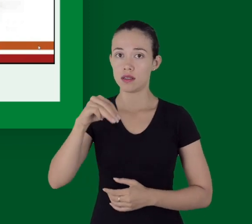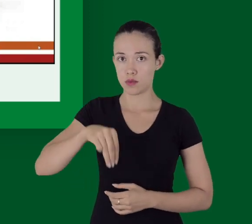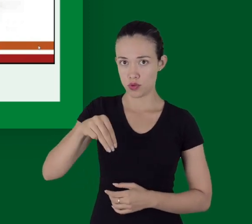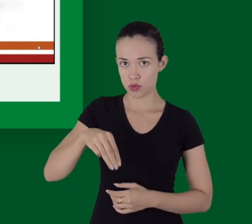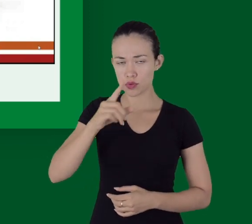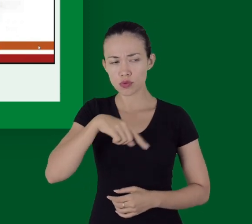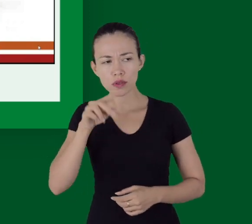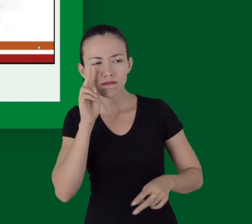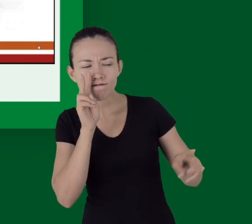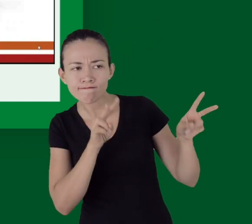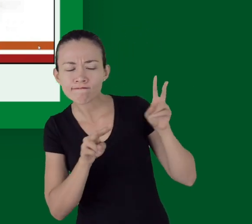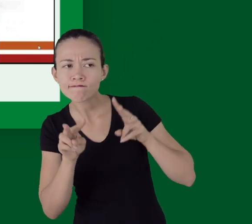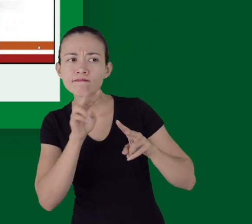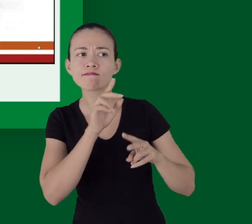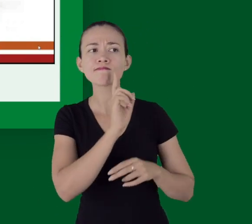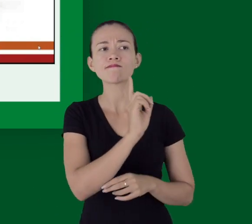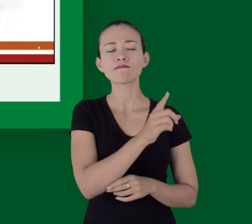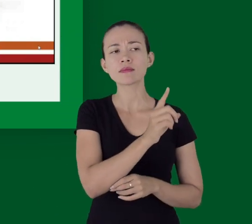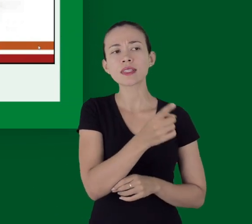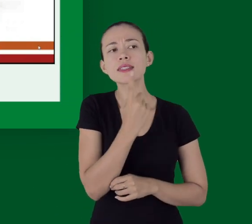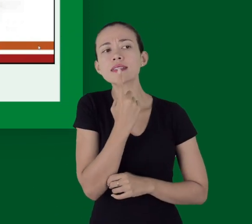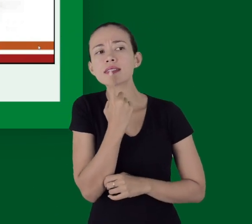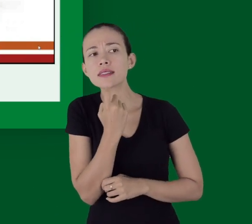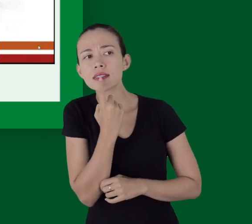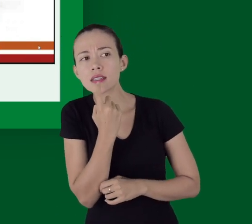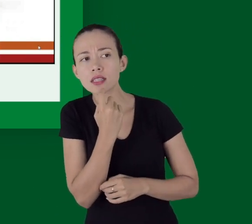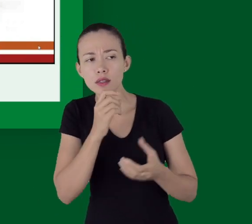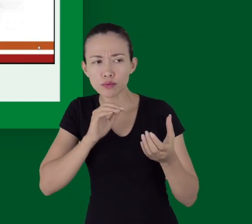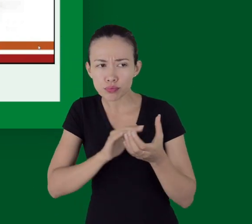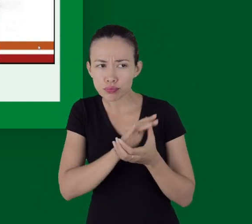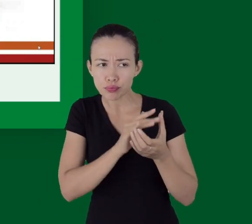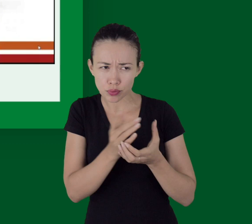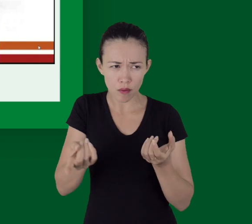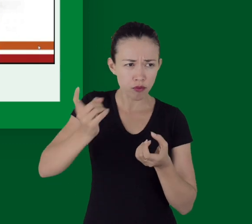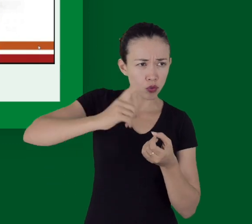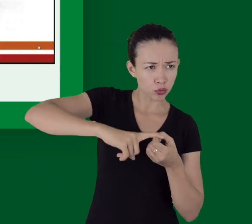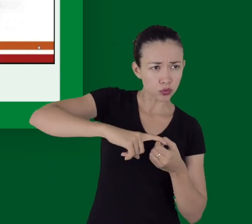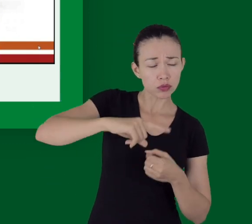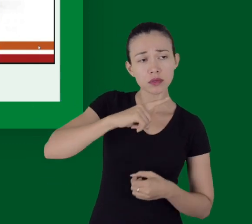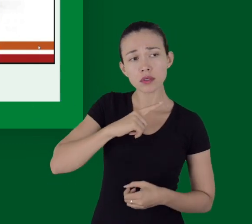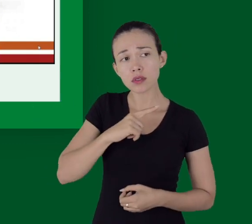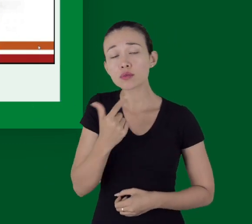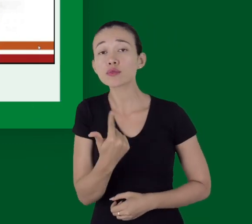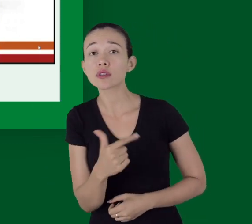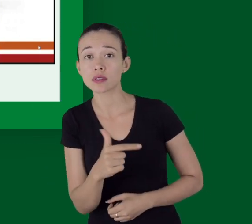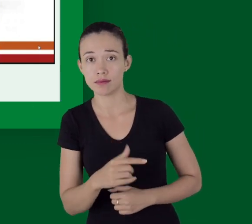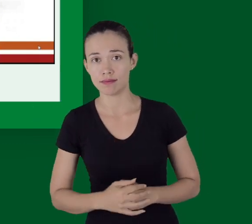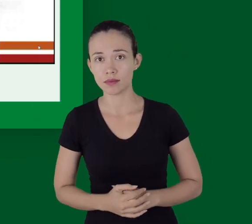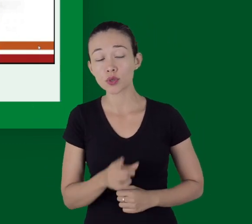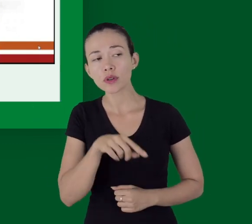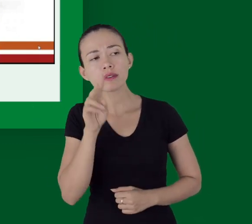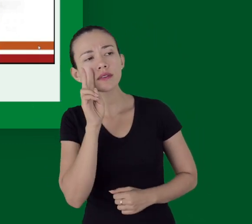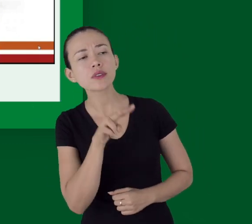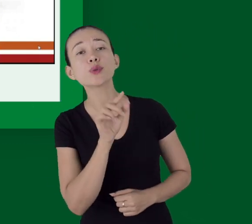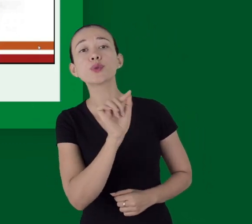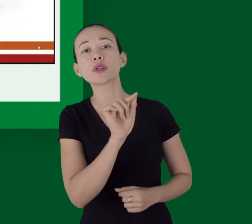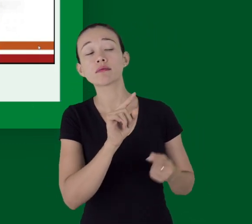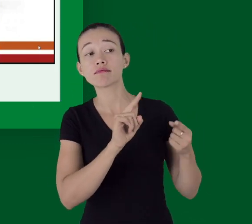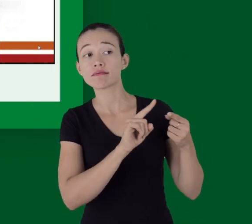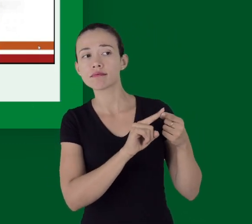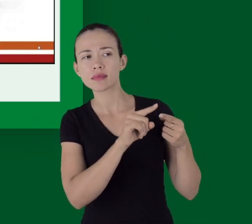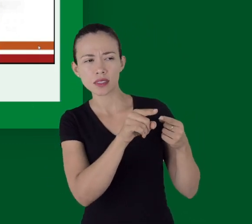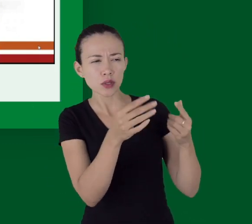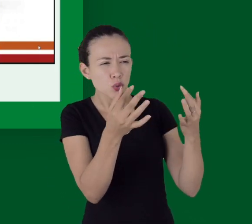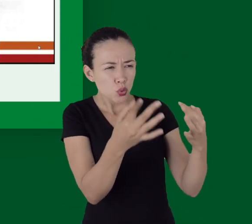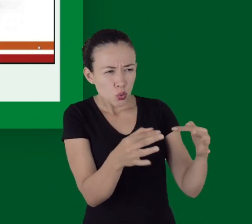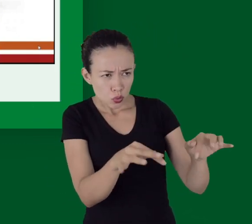eletro. A gente tem alguns critérios que a gente olha para saber se voltou, se está passando sangue ou não. Que seria